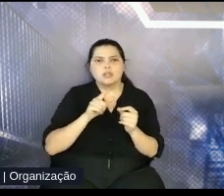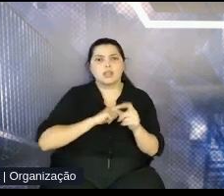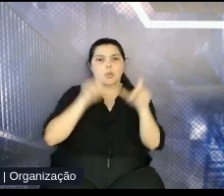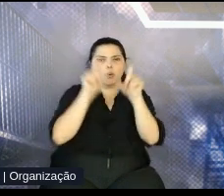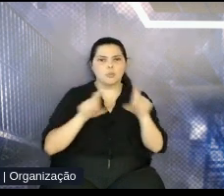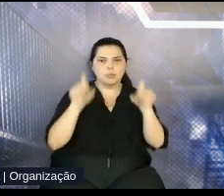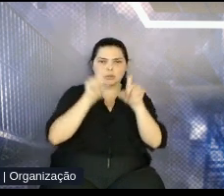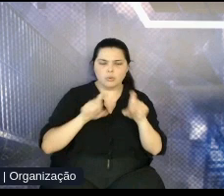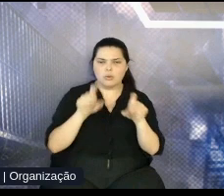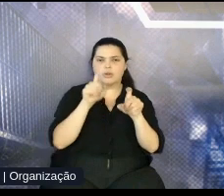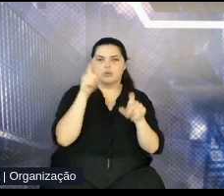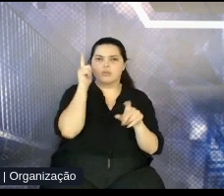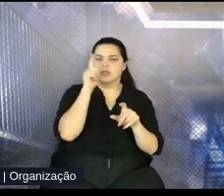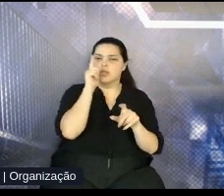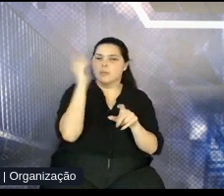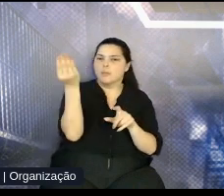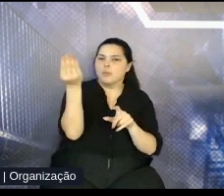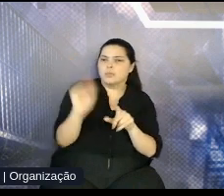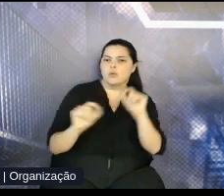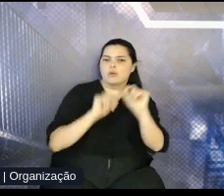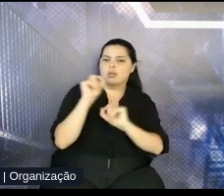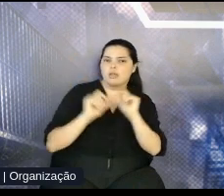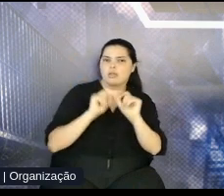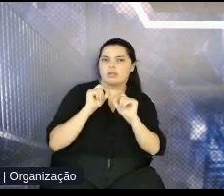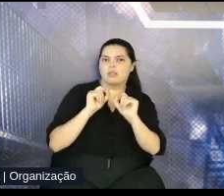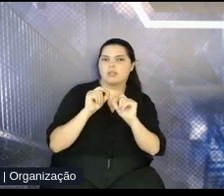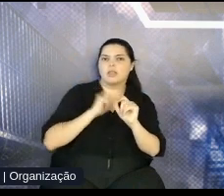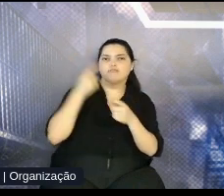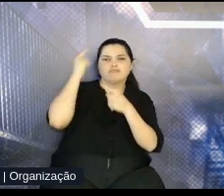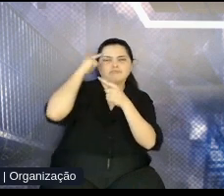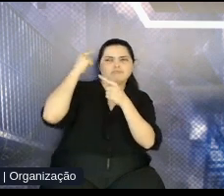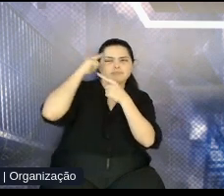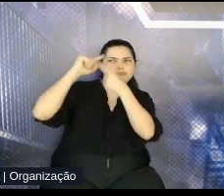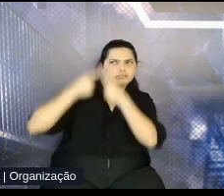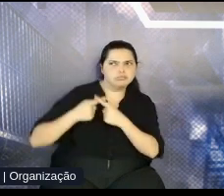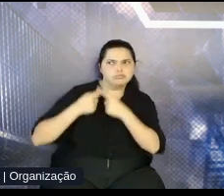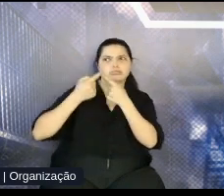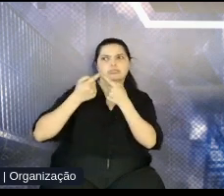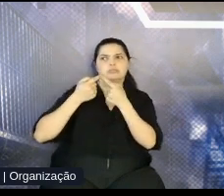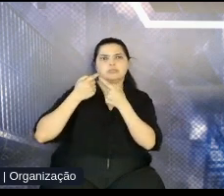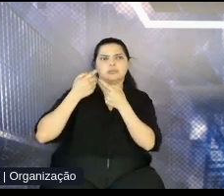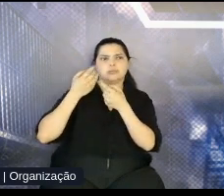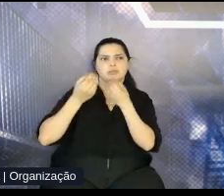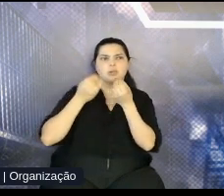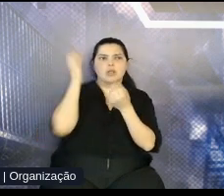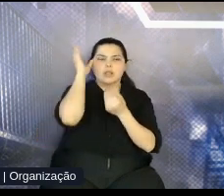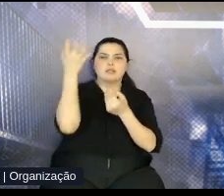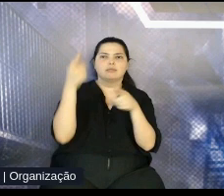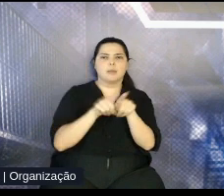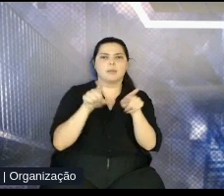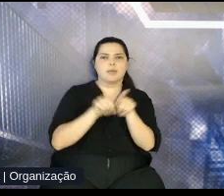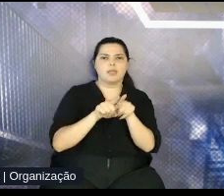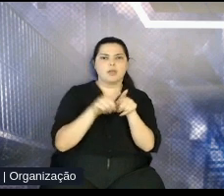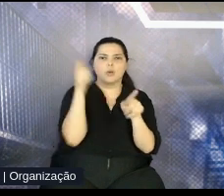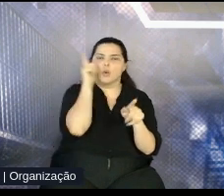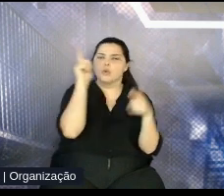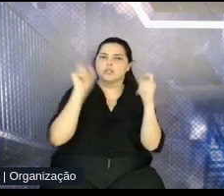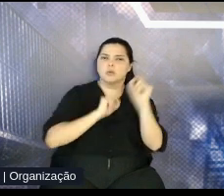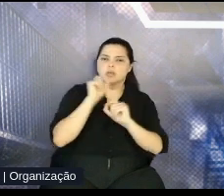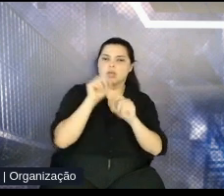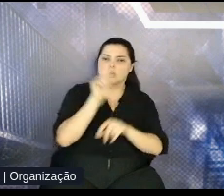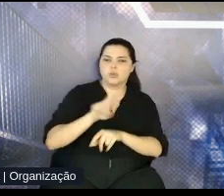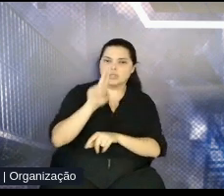e colocar esse computador para ter um raciocínio, ter uma aprendizagem, ter uma tomada de decisão, a fim de conseguir estar otimizando